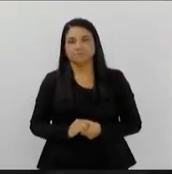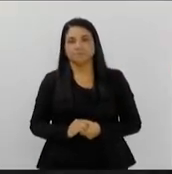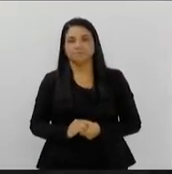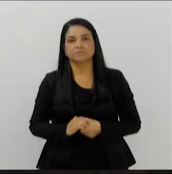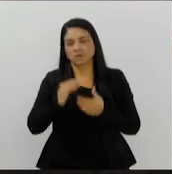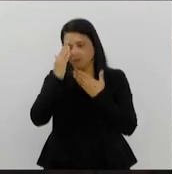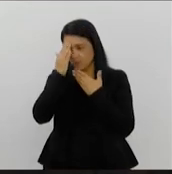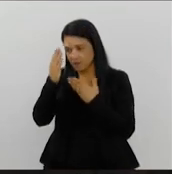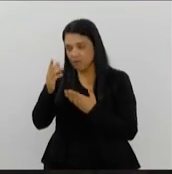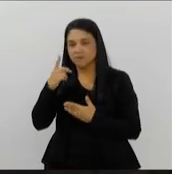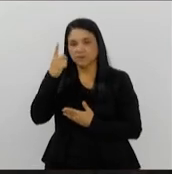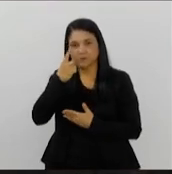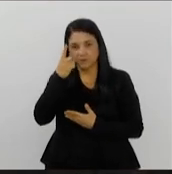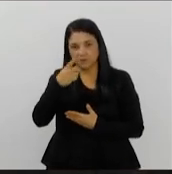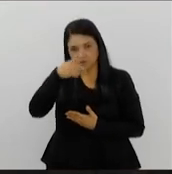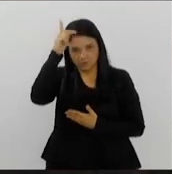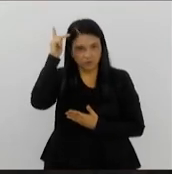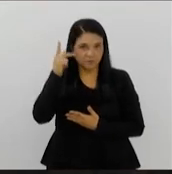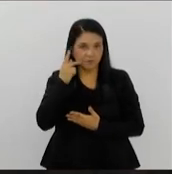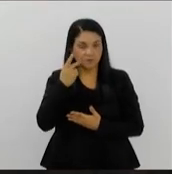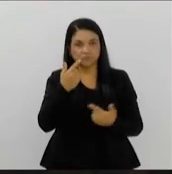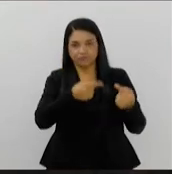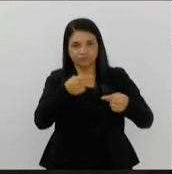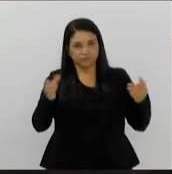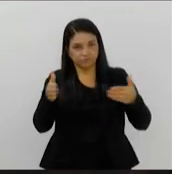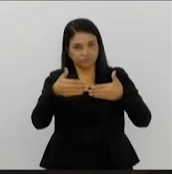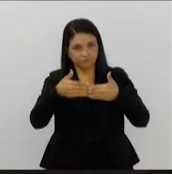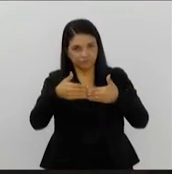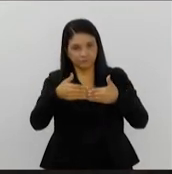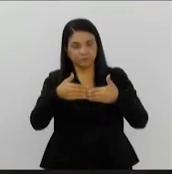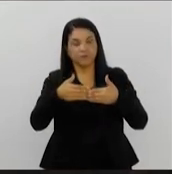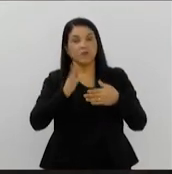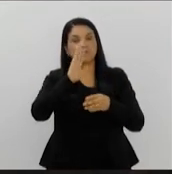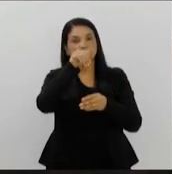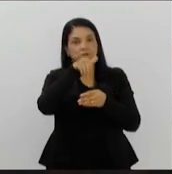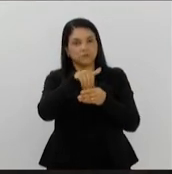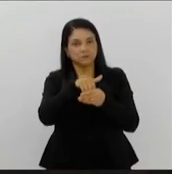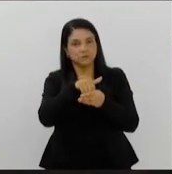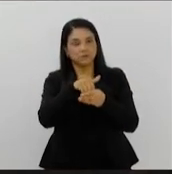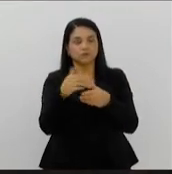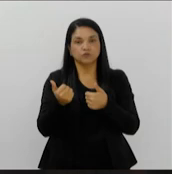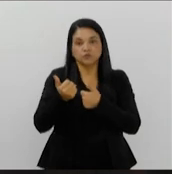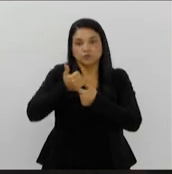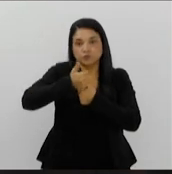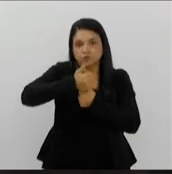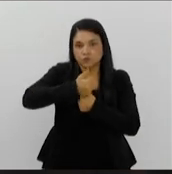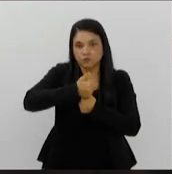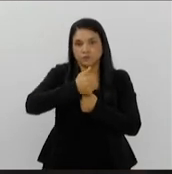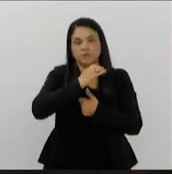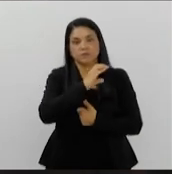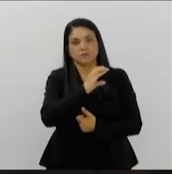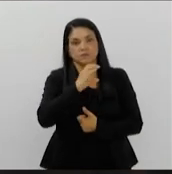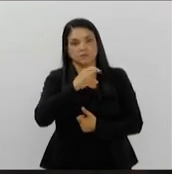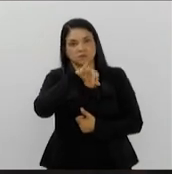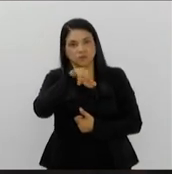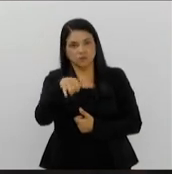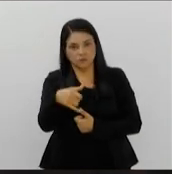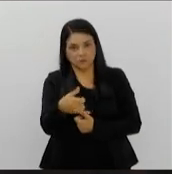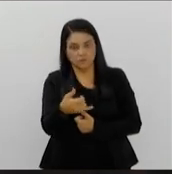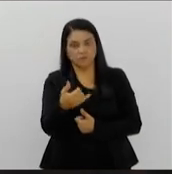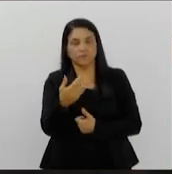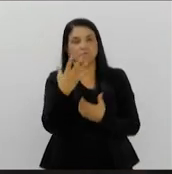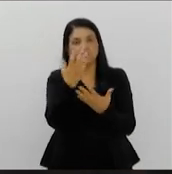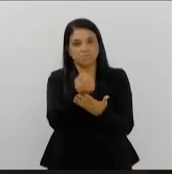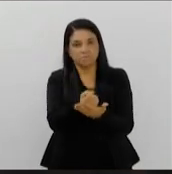Muito obrigado, deputado Luiz Paulo. Não havendo mais quem queira discutir, encerrada a discussão. Em votação, substitutivo da Comissão de Constituição e Justiça.